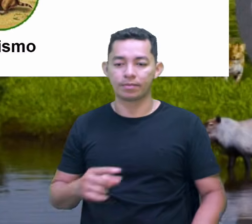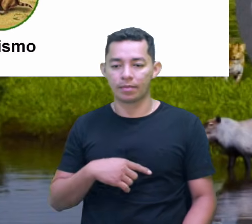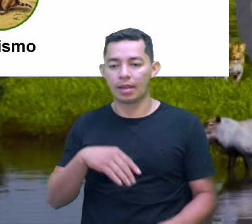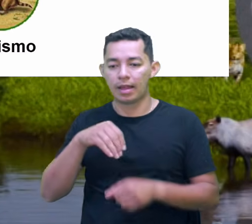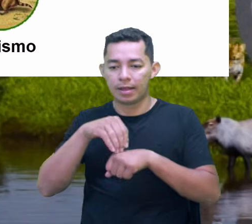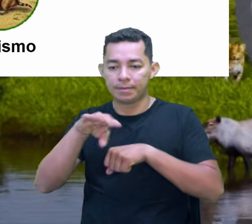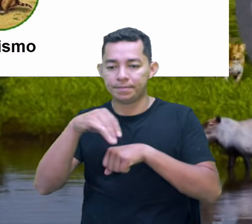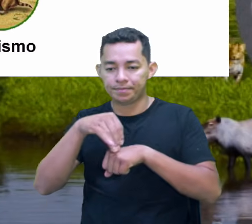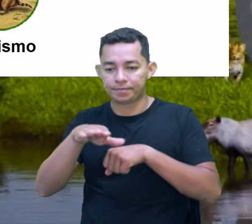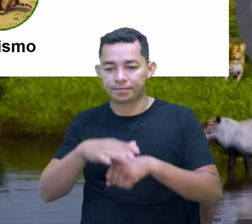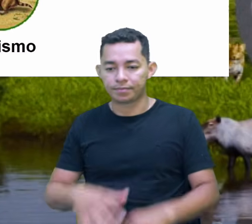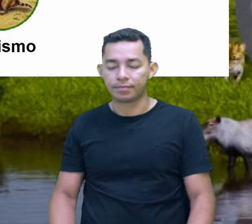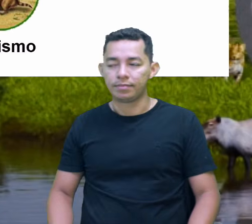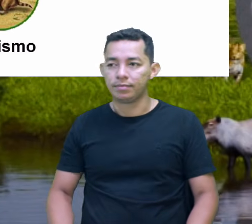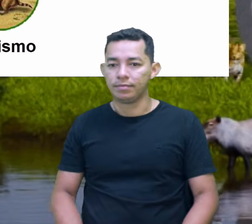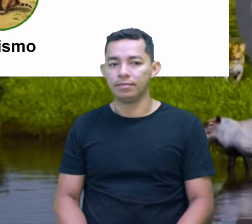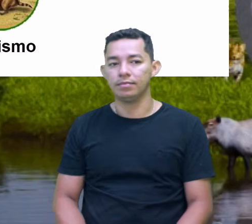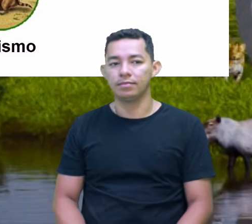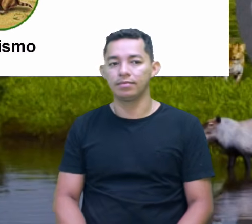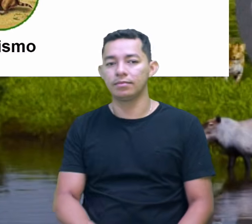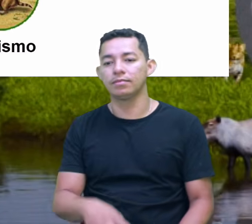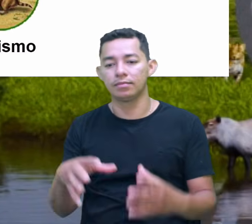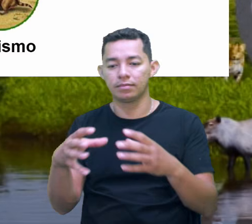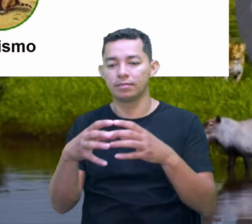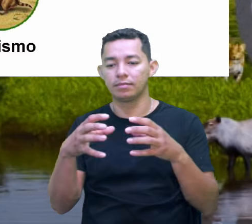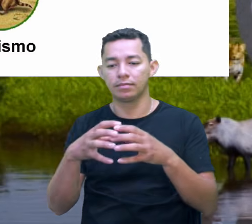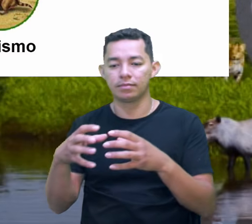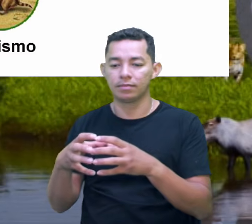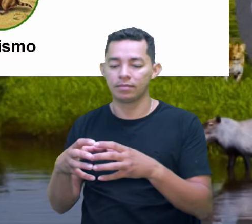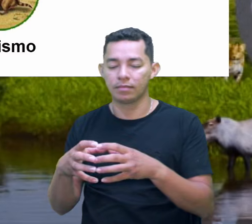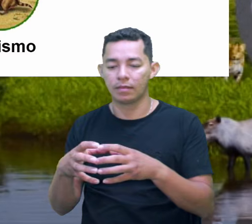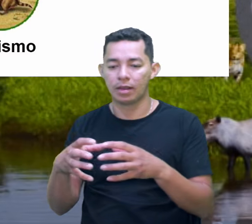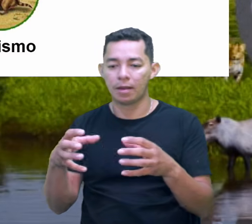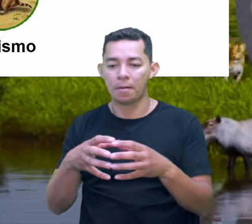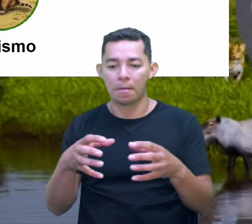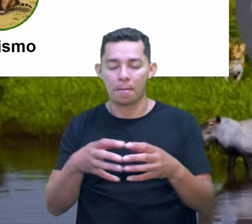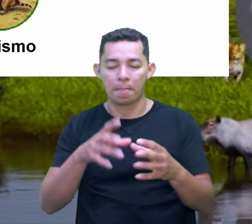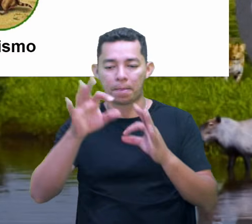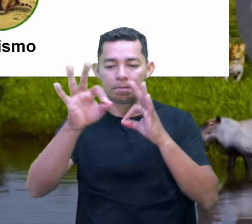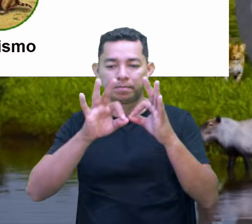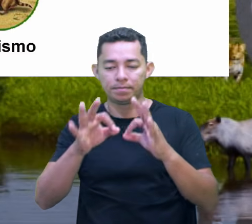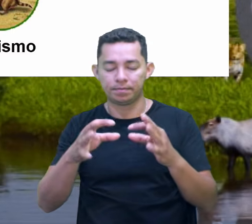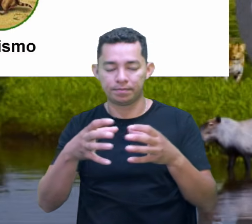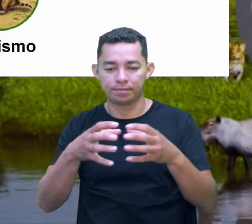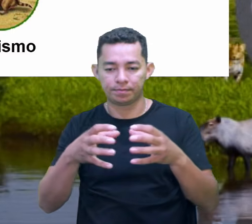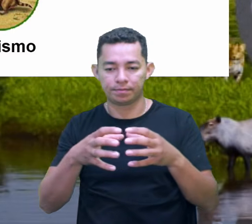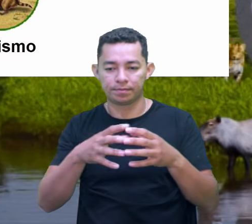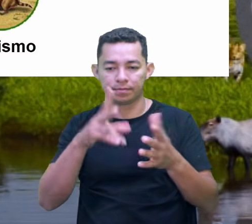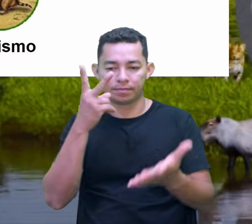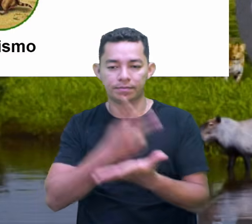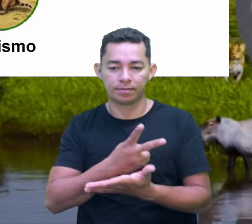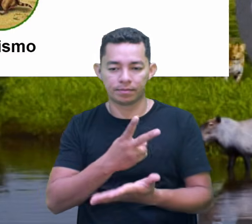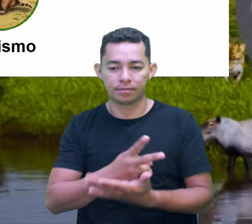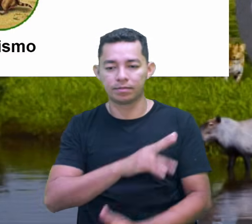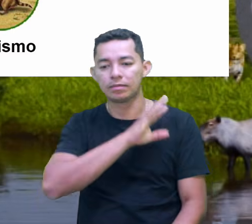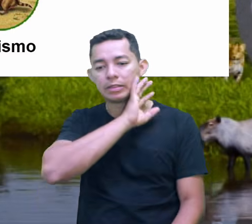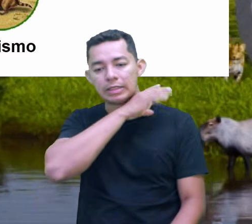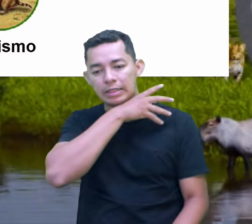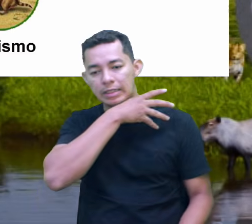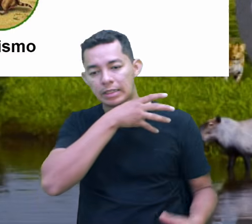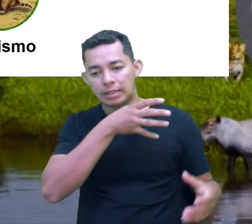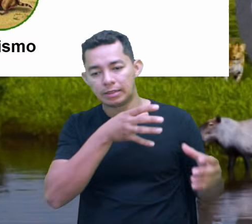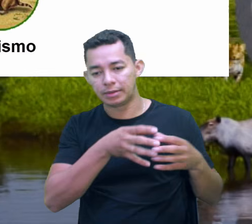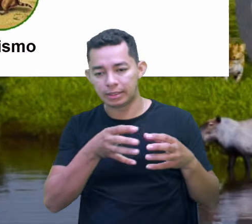dica, né, na aparência dele. Então, é um conjunto de organismos de uma mesma espécie, tá, que vivem juntos em uma determinada